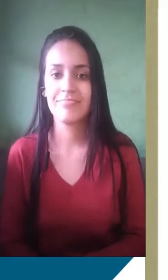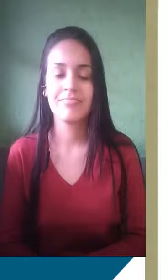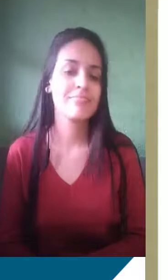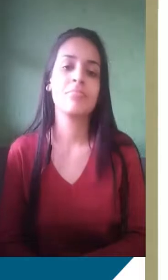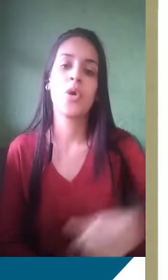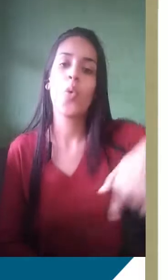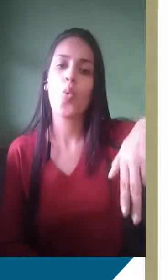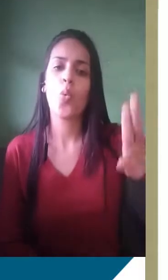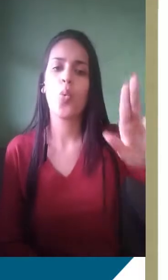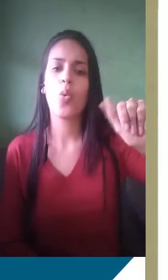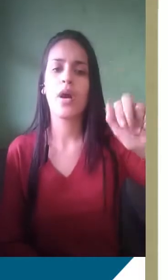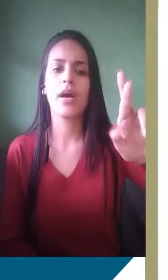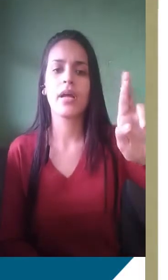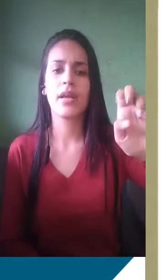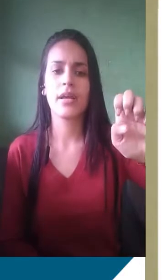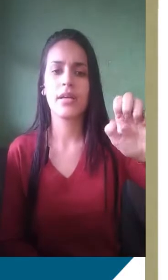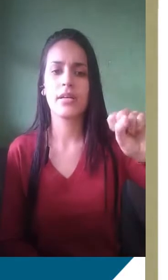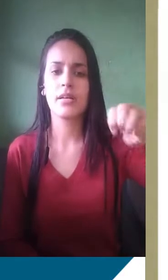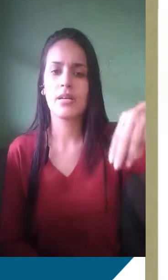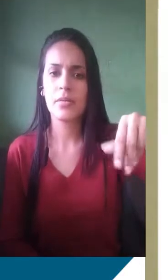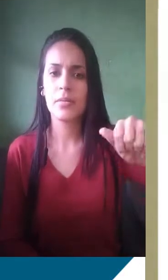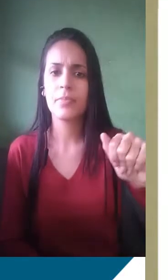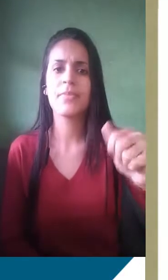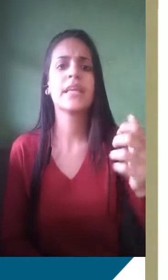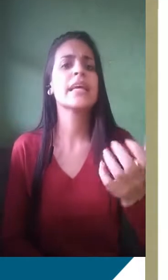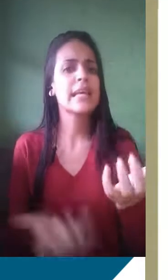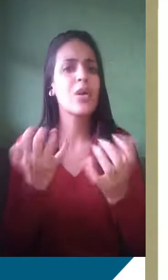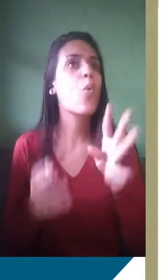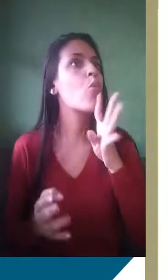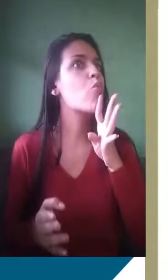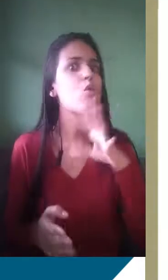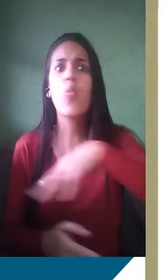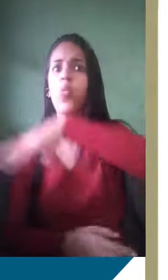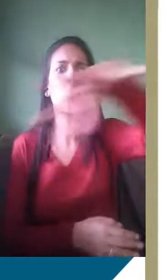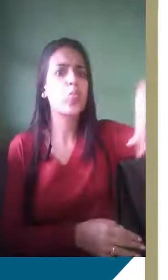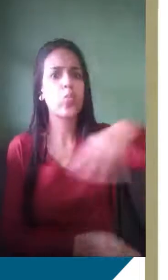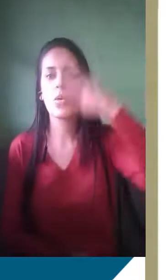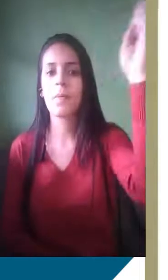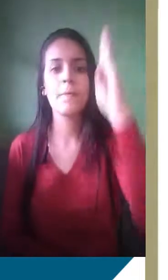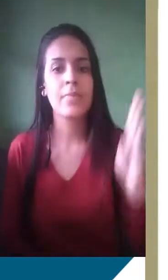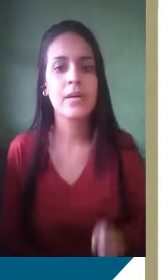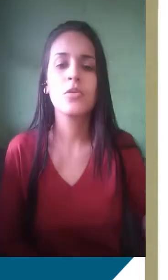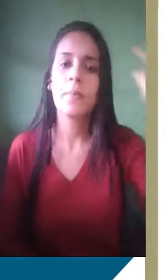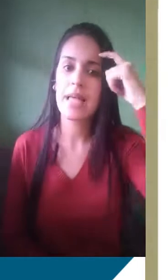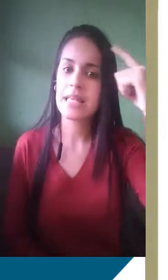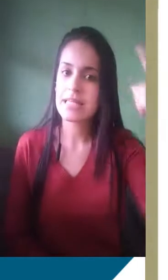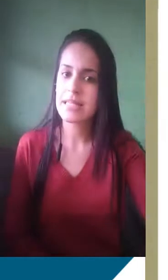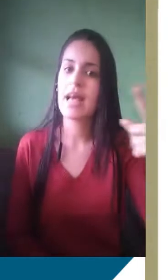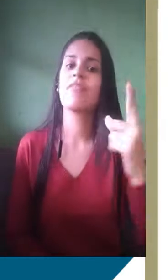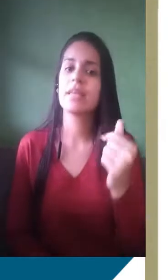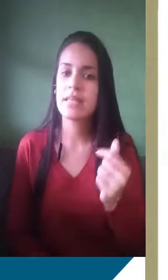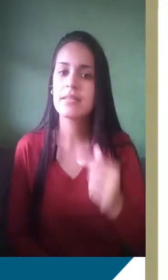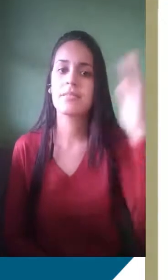que o patriotismo fez pensar foi num conhecimento inteiro do Brasil, levando-o a meditações sobre os seus recursos,